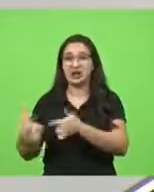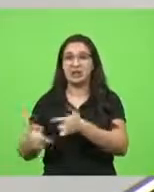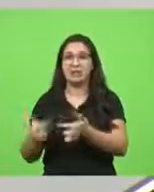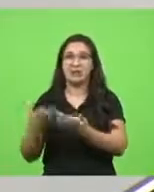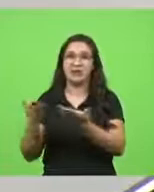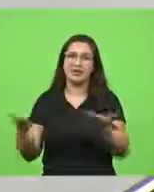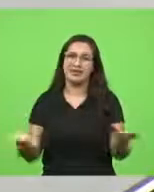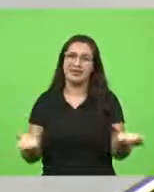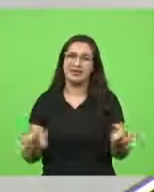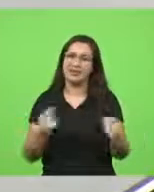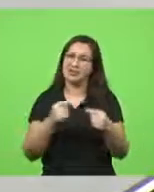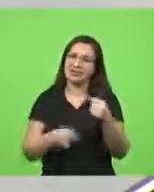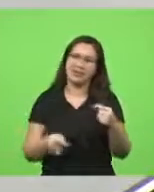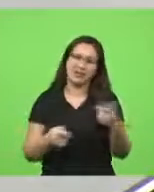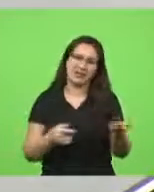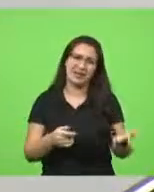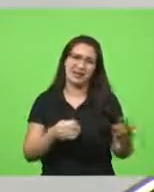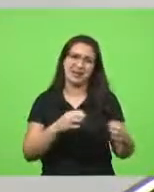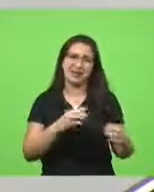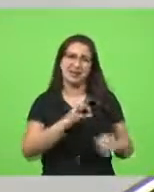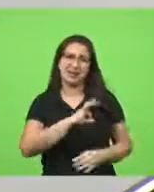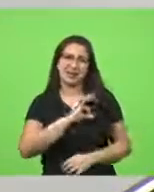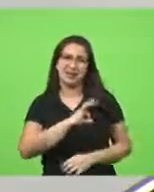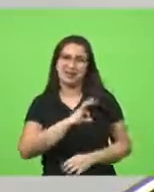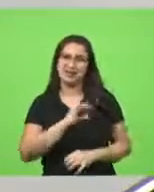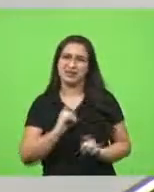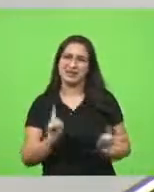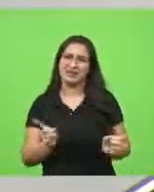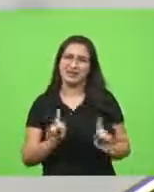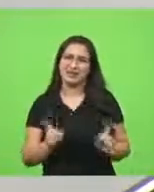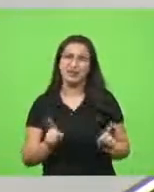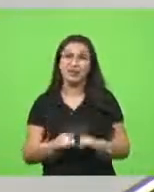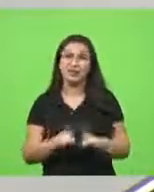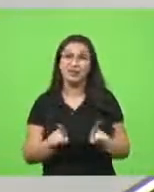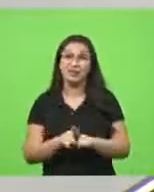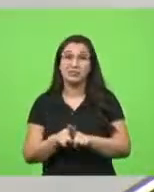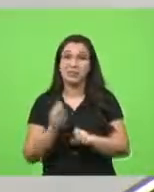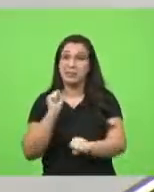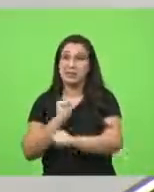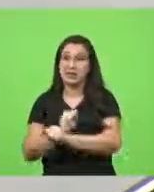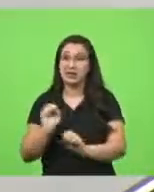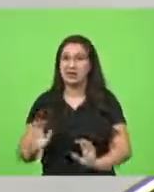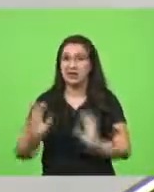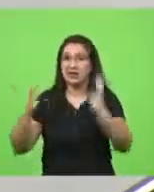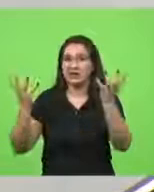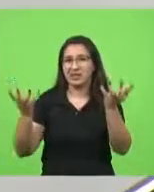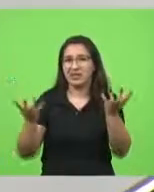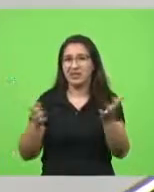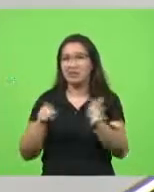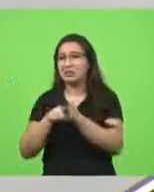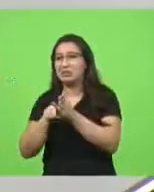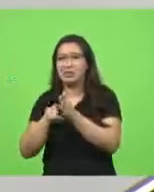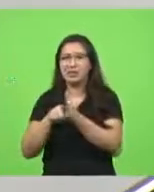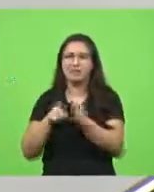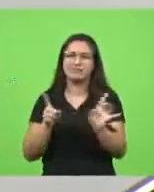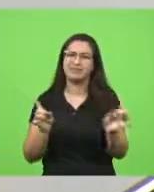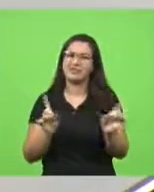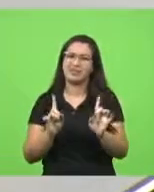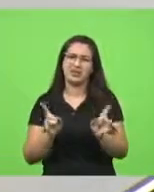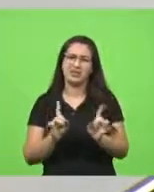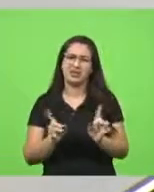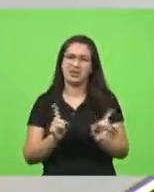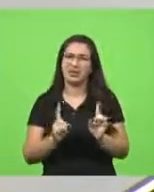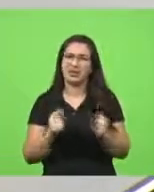ser estar parando com eventos, com outro tipo de